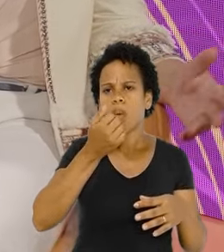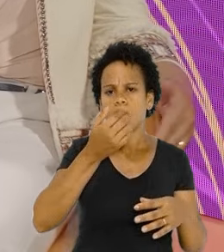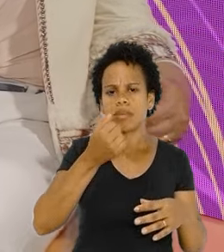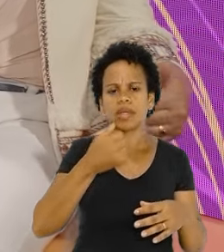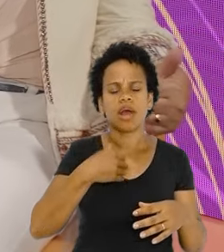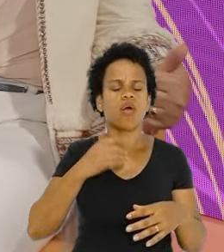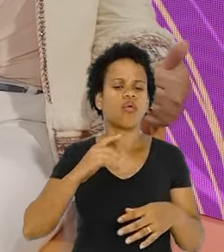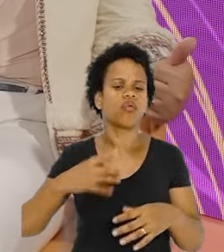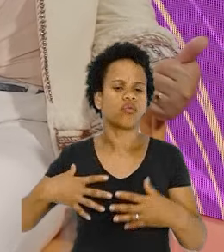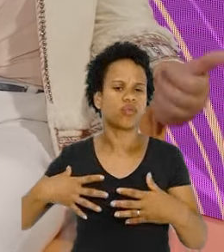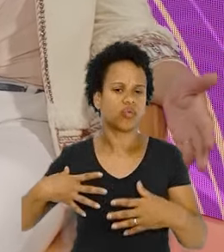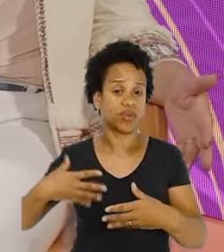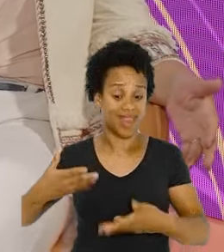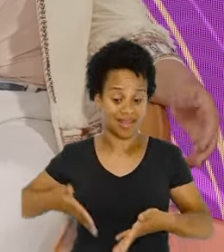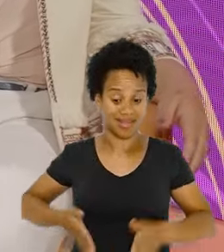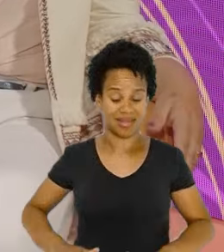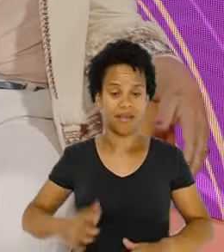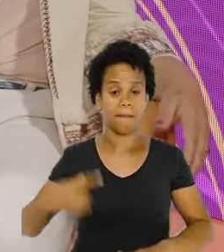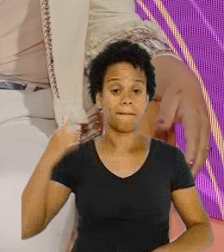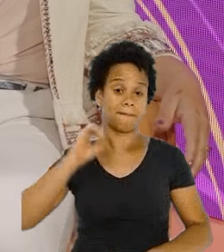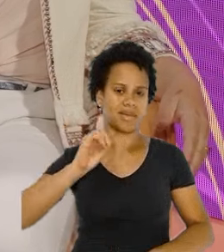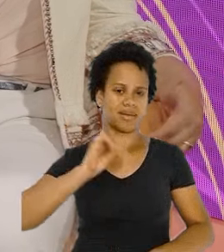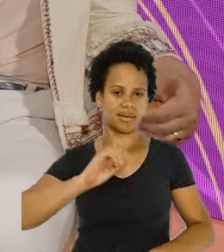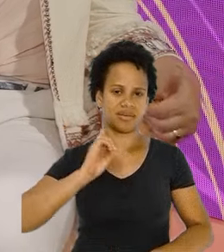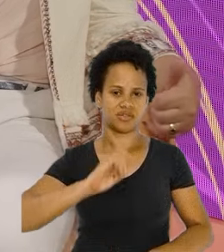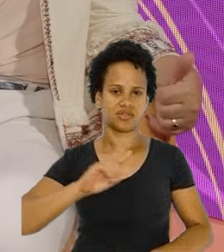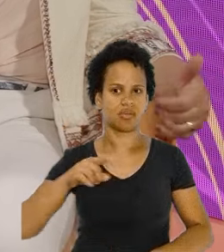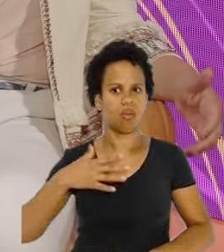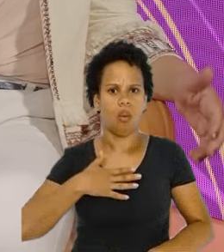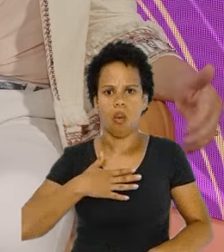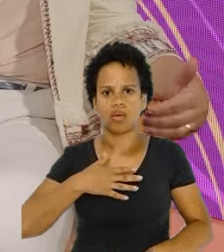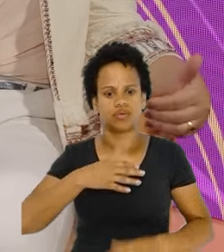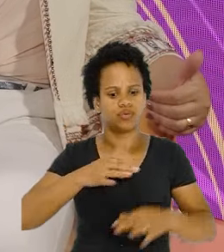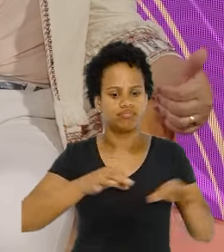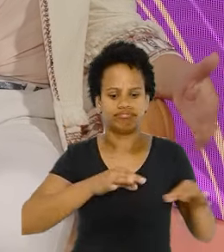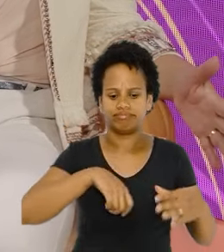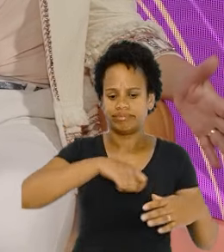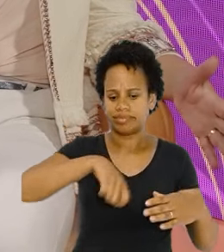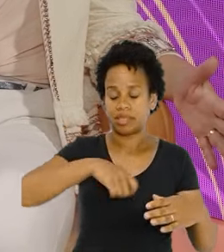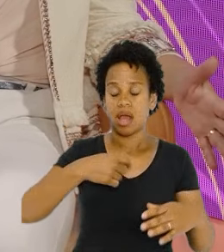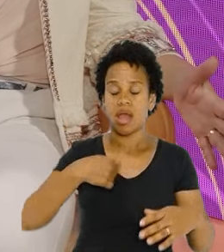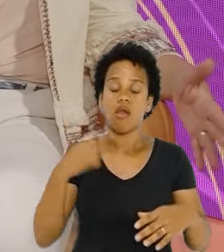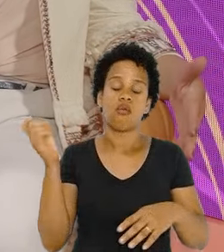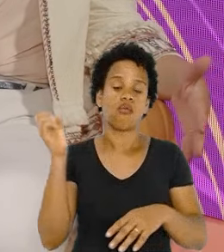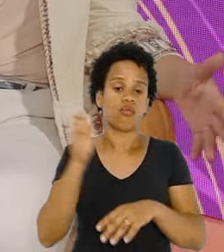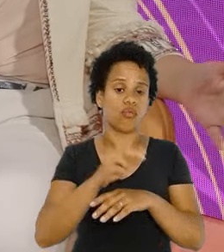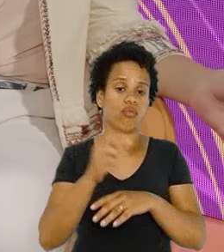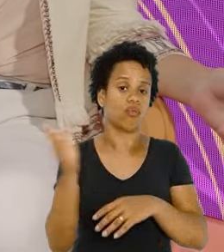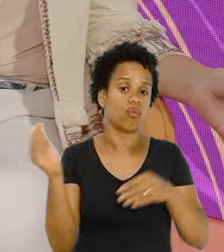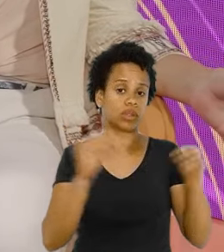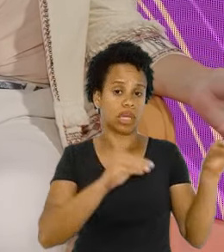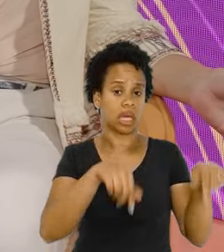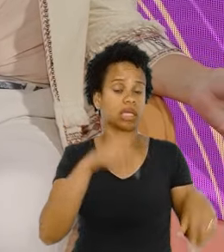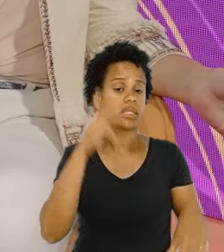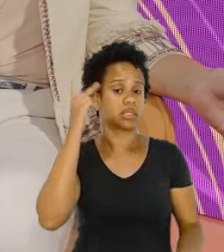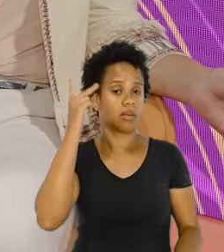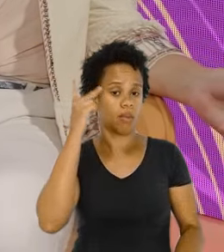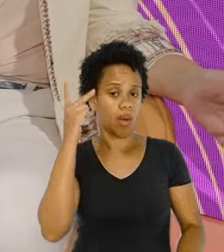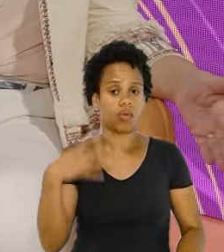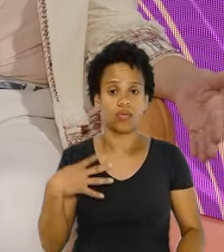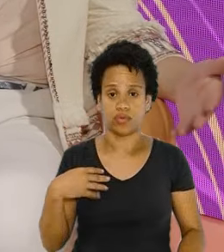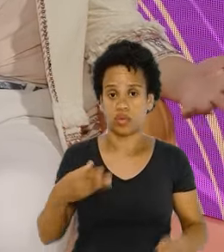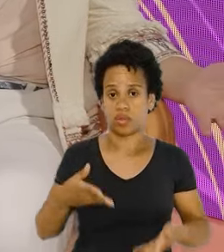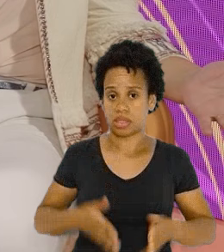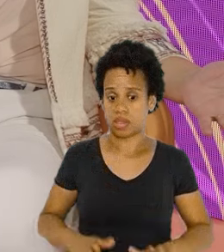mineiro sou nascida em Minas Gerais e eu tô aqui em São Paulo vim aqui em São Paulo para depois que eu tive os meus